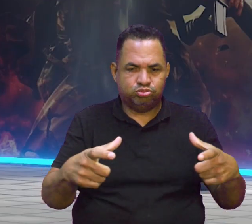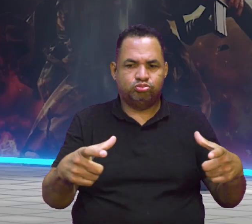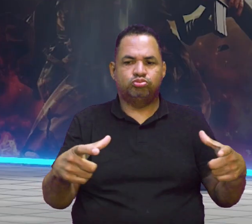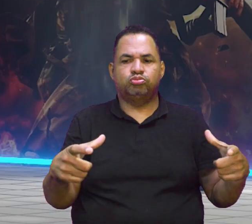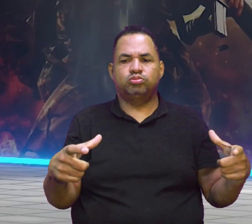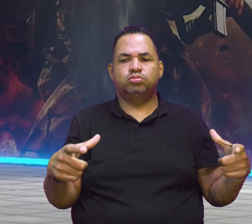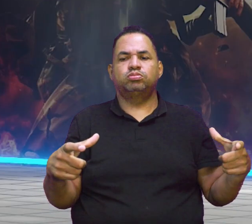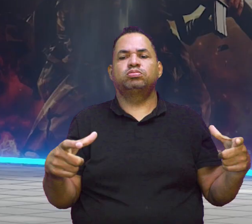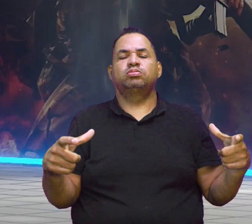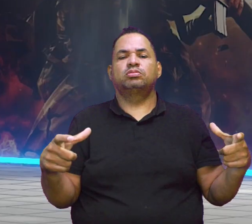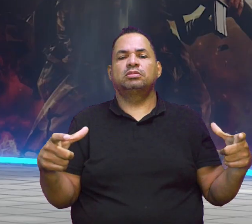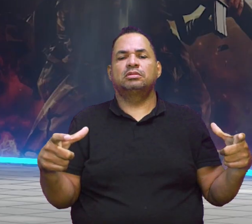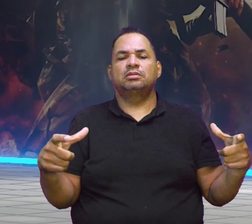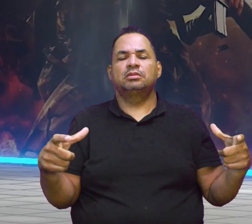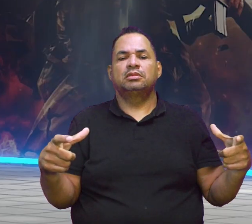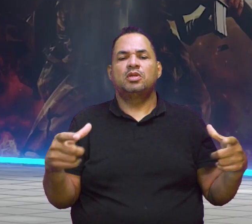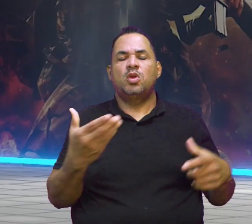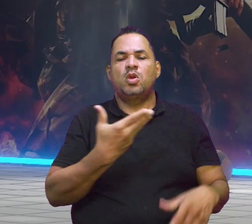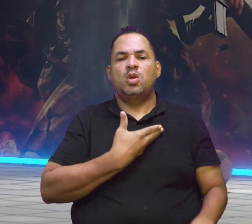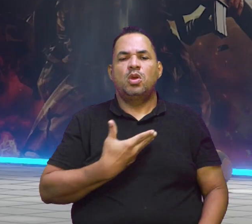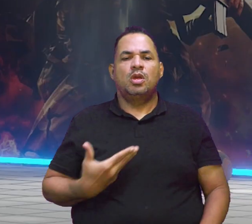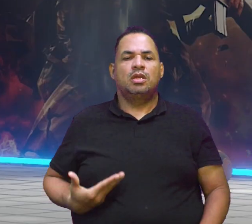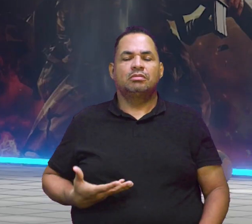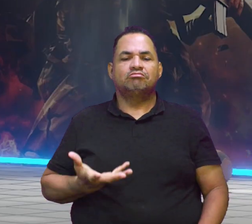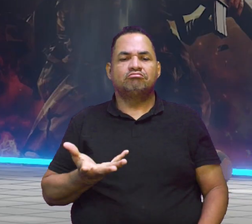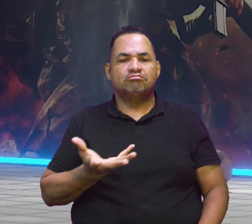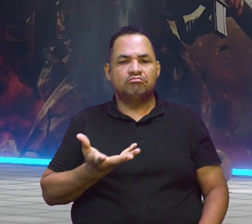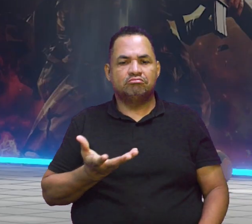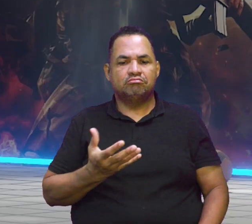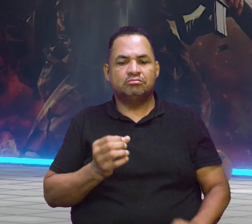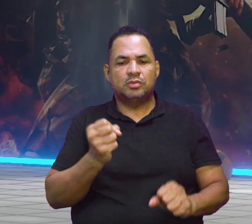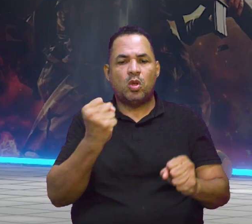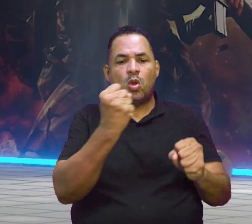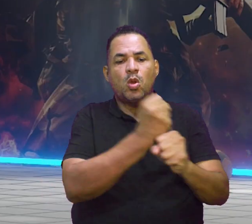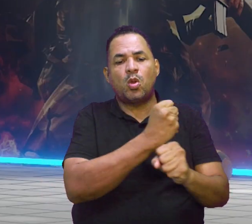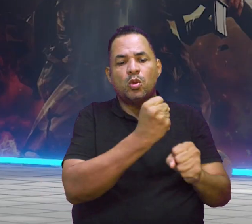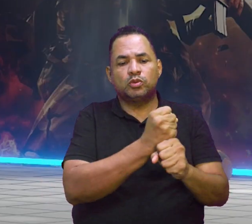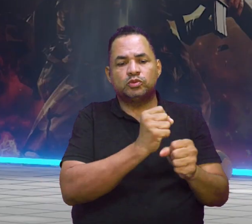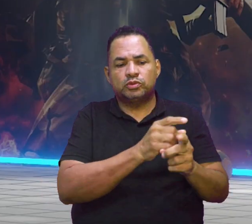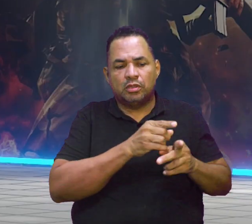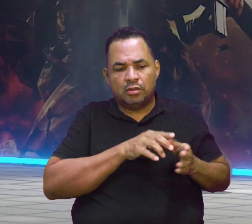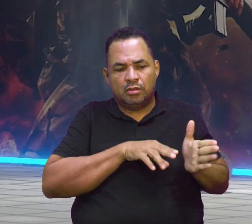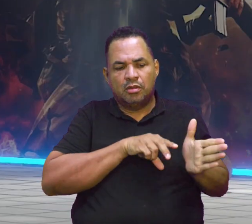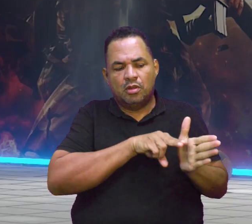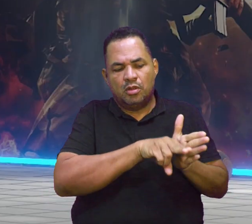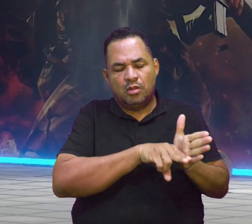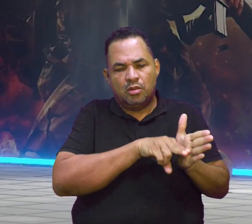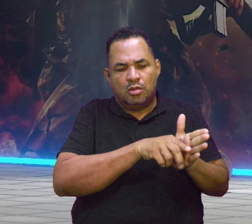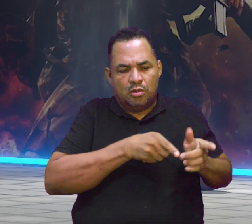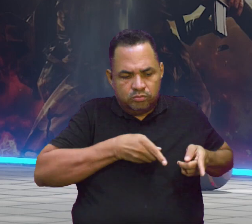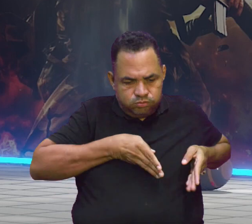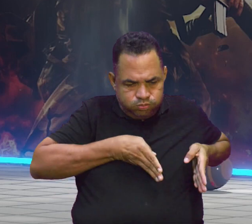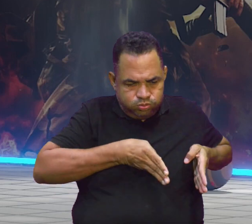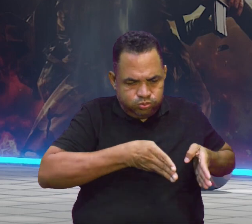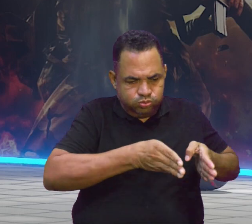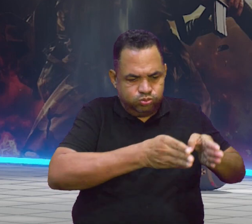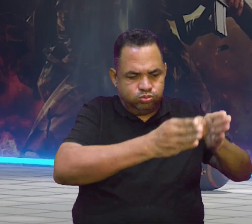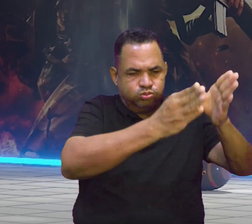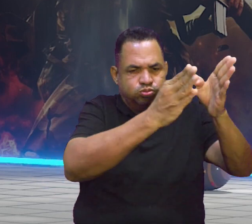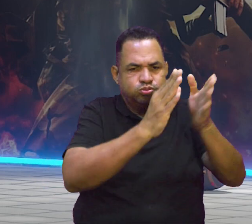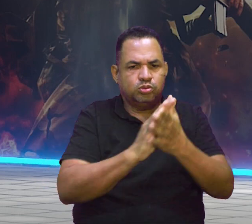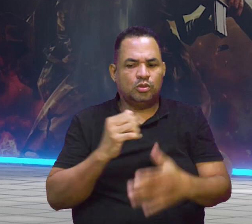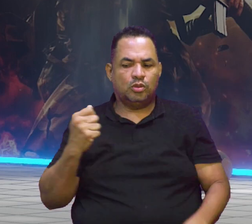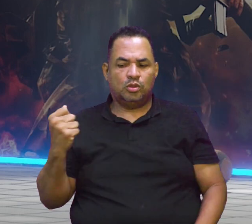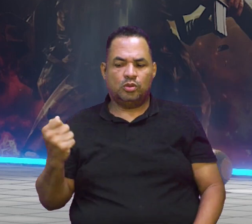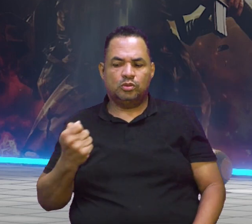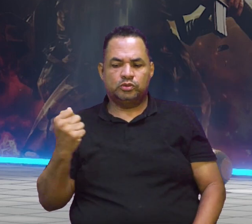região, o governo vai querer construir uma ferrovia que ligue o Rio Grande do Sul a São Paulo.